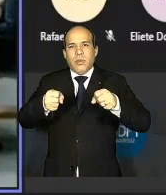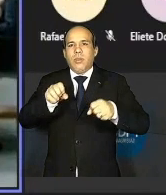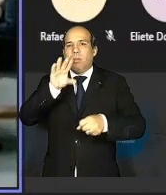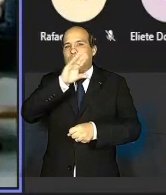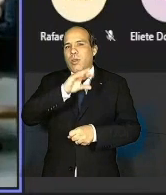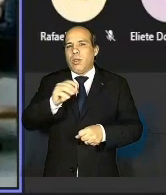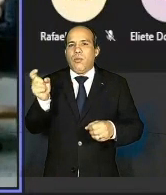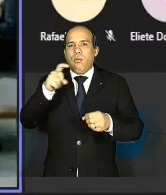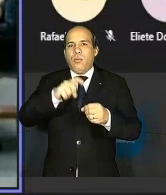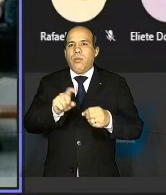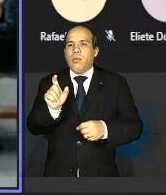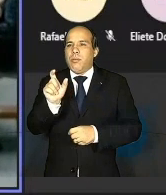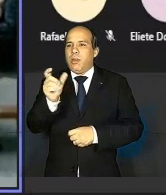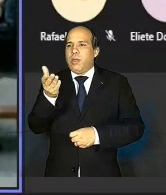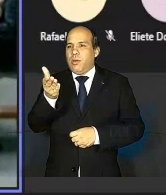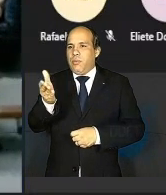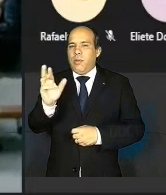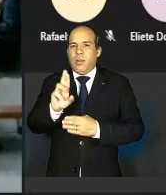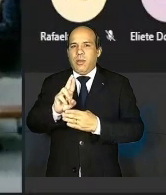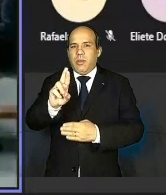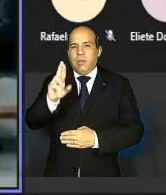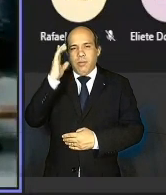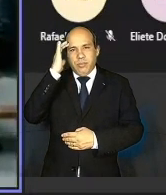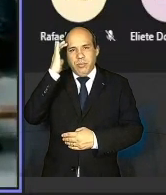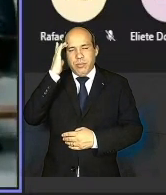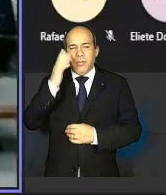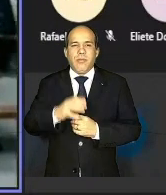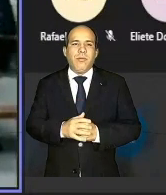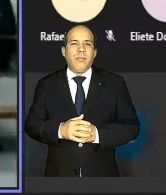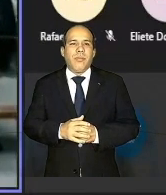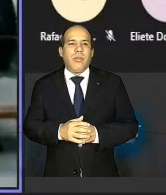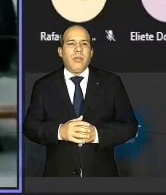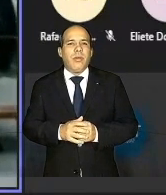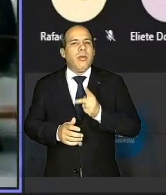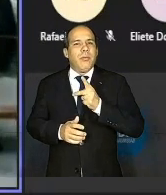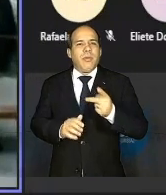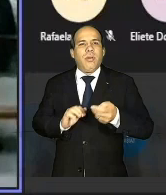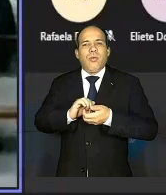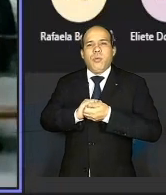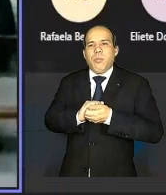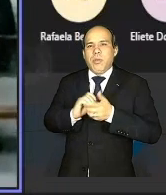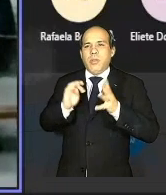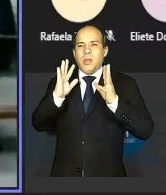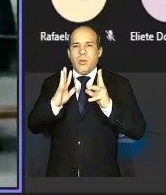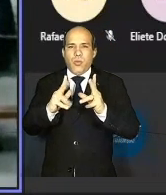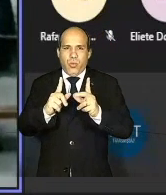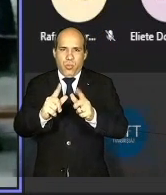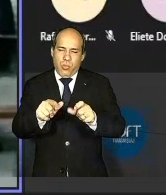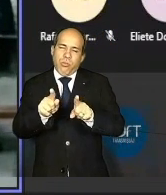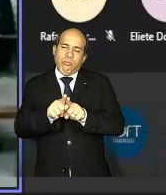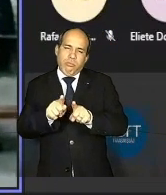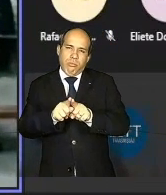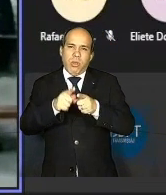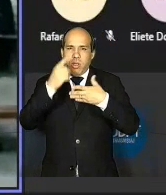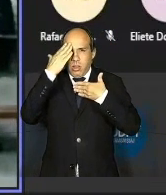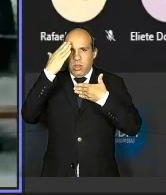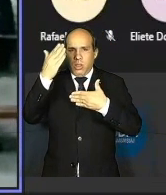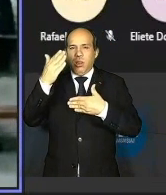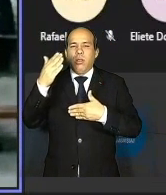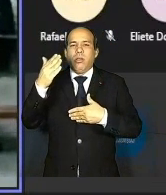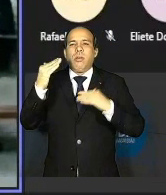pela sustentação oral e retorno a palavra à eminente relatora. Senhor presidente, eu cumprimento a